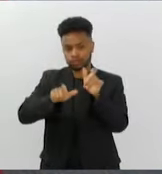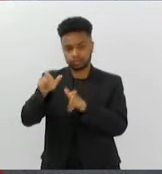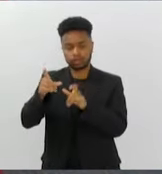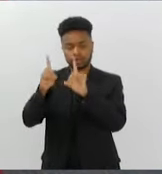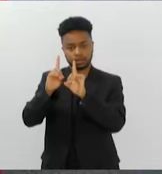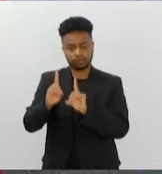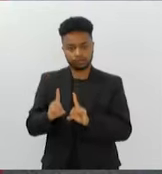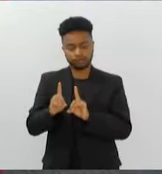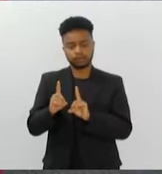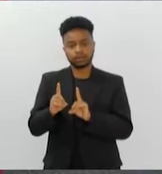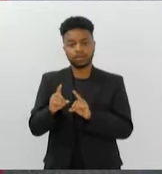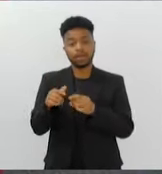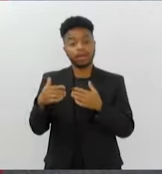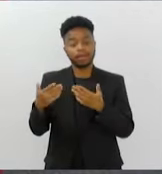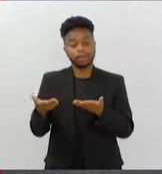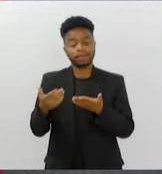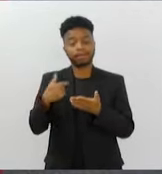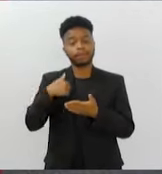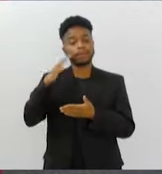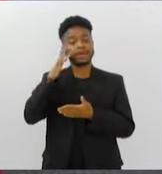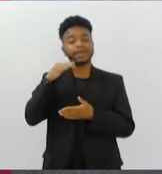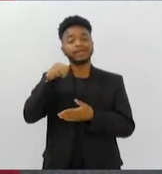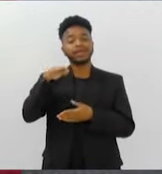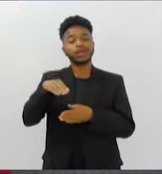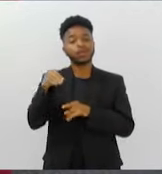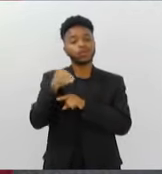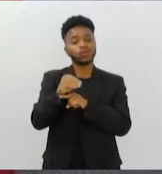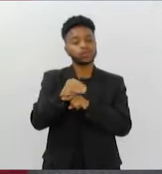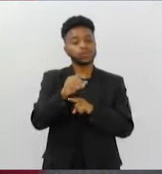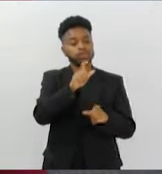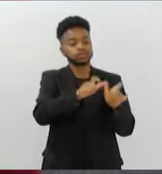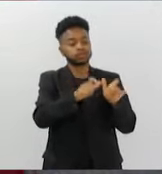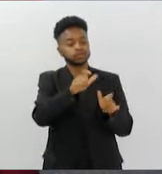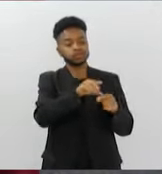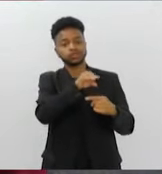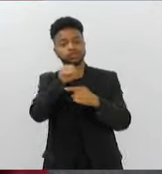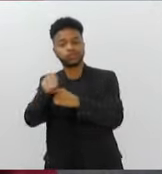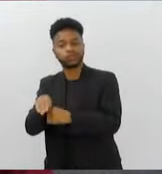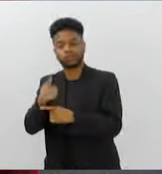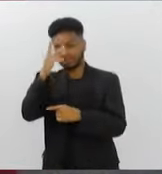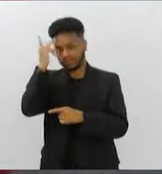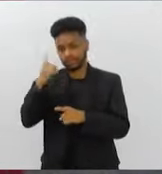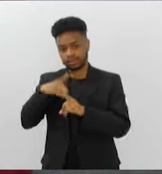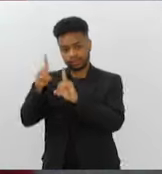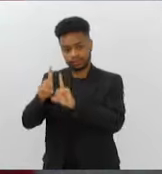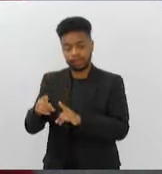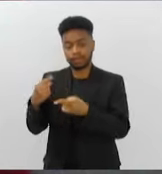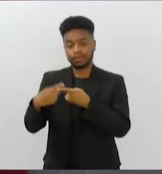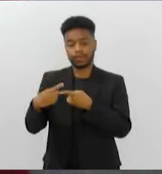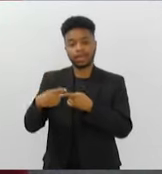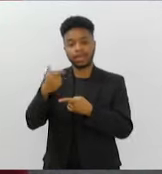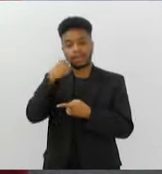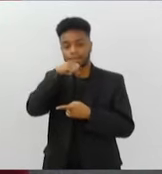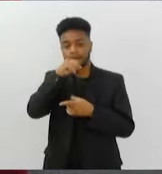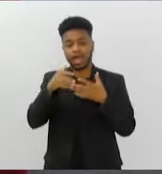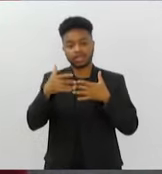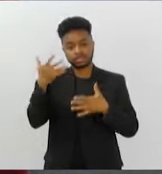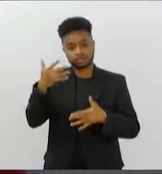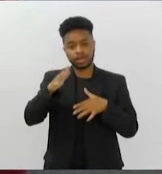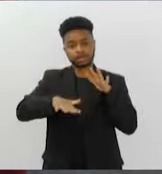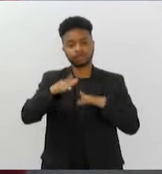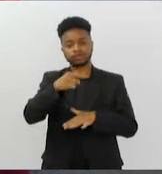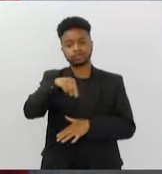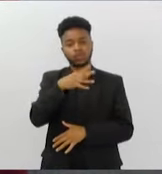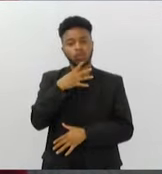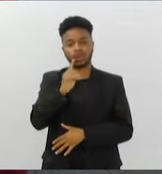E a pergunta que fica sempre, quem cuida de quem cuida? As mães atípicas, para muita gente que desconhece ainda esse conceito,